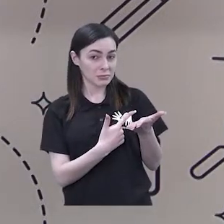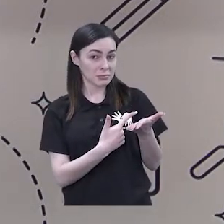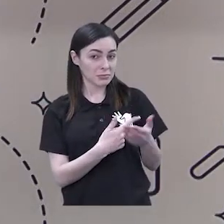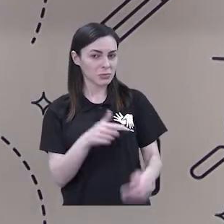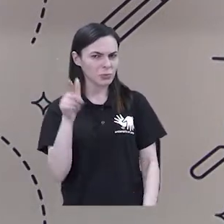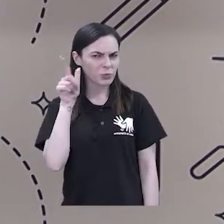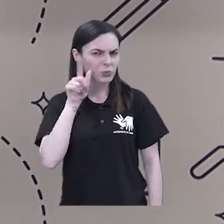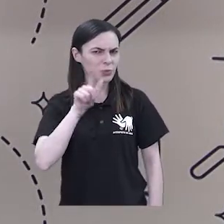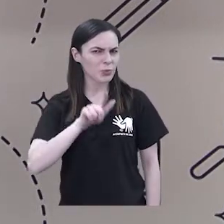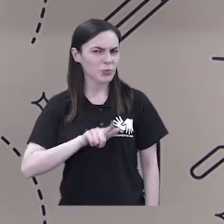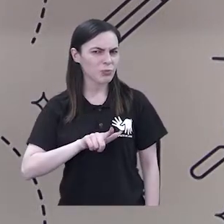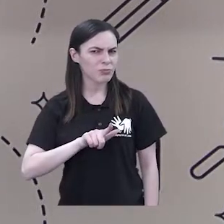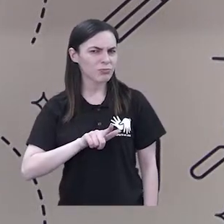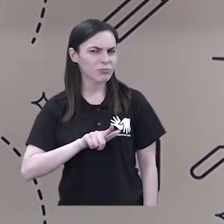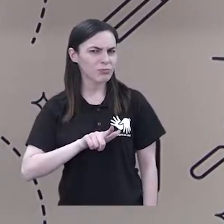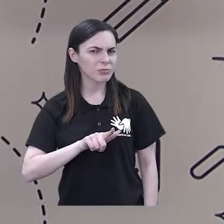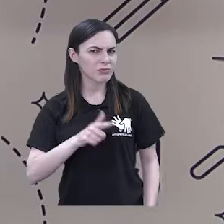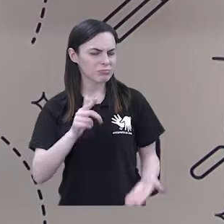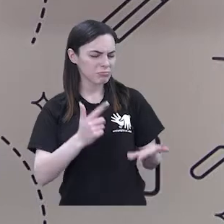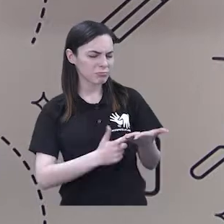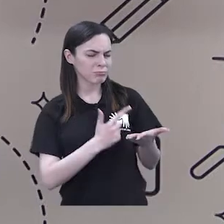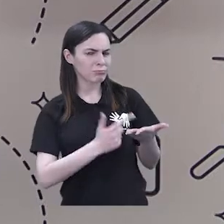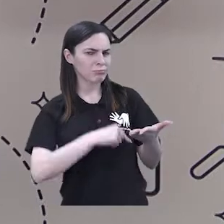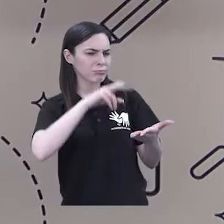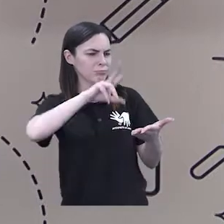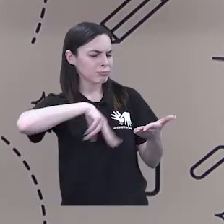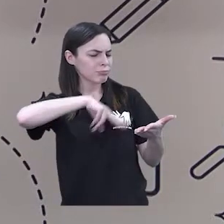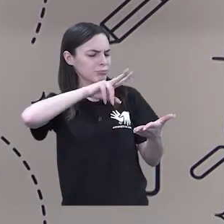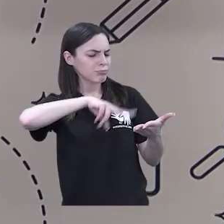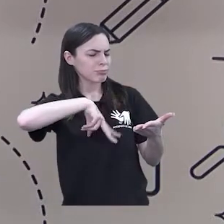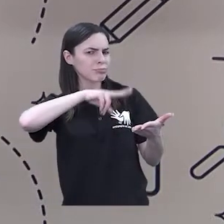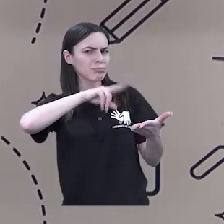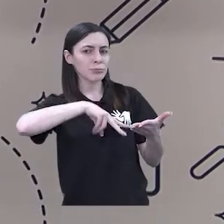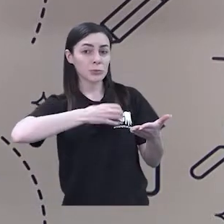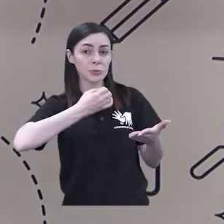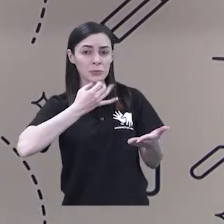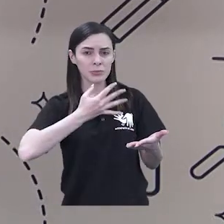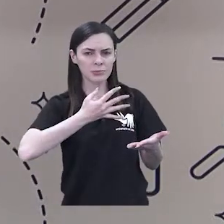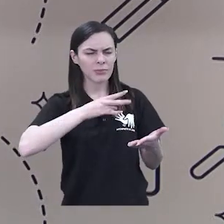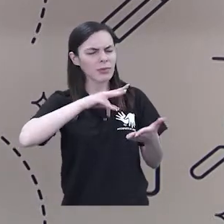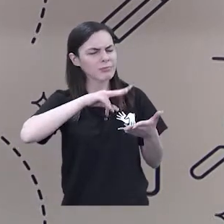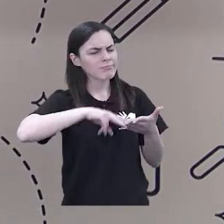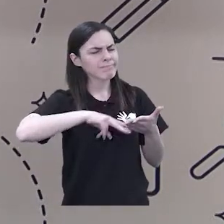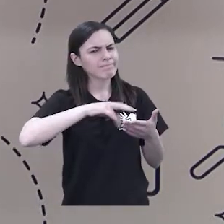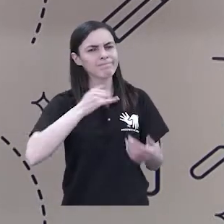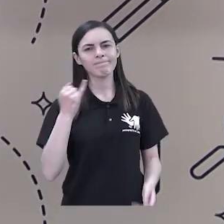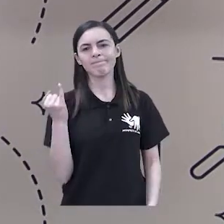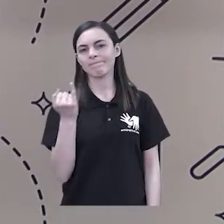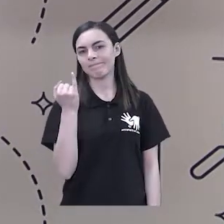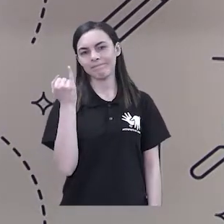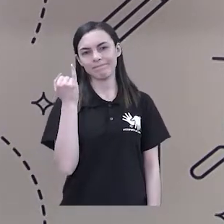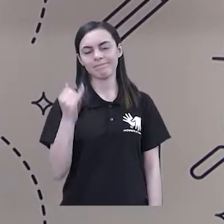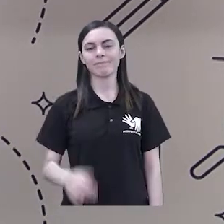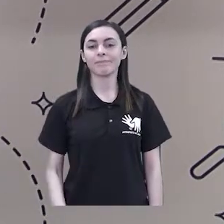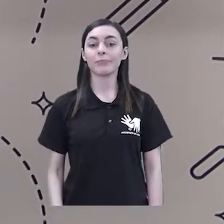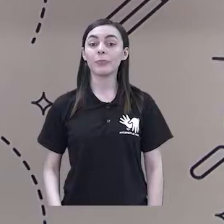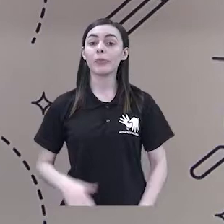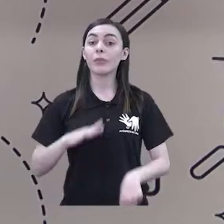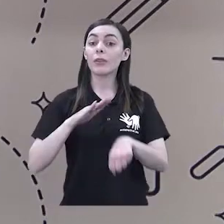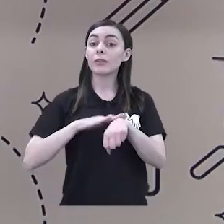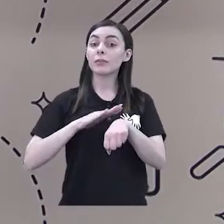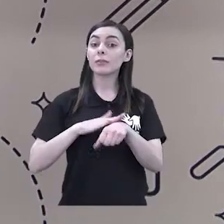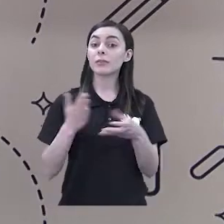vocês estão conseguindo realizar boas leituras? Porque ler é muito importante. E para